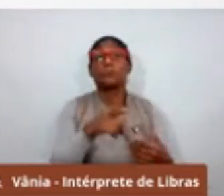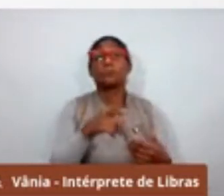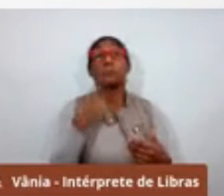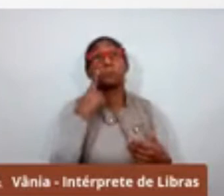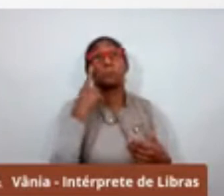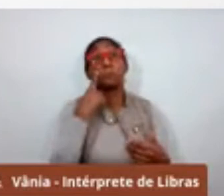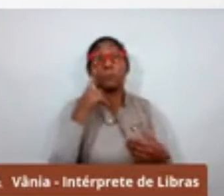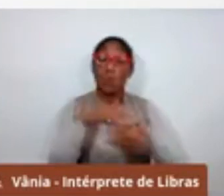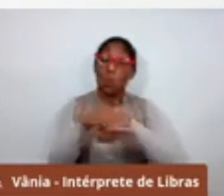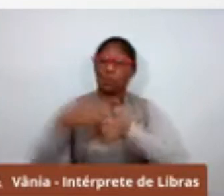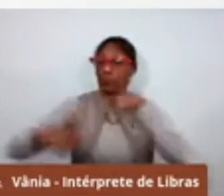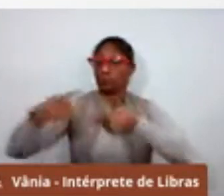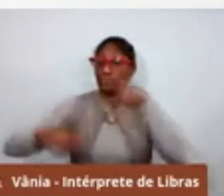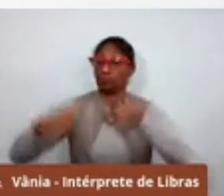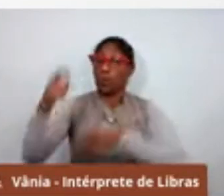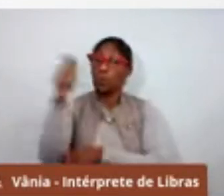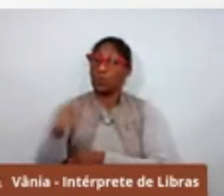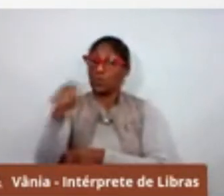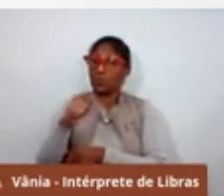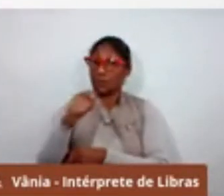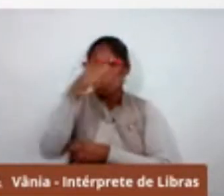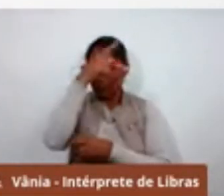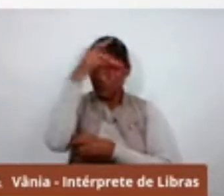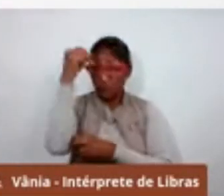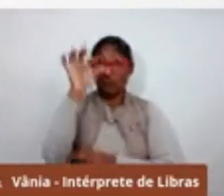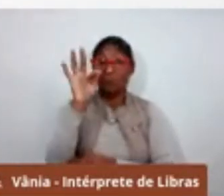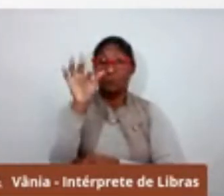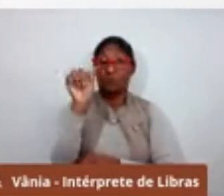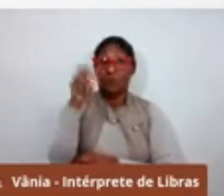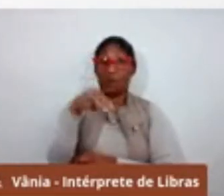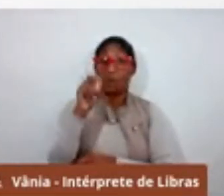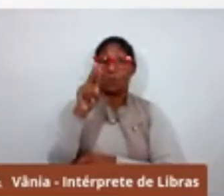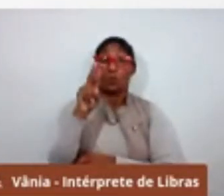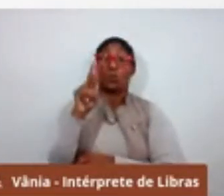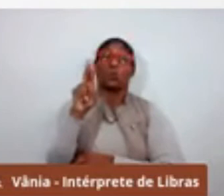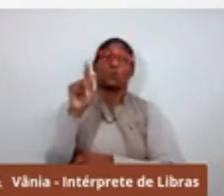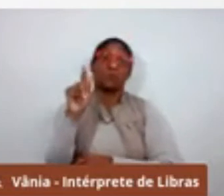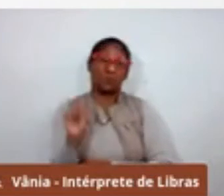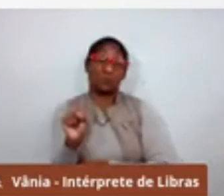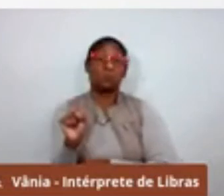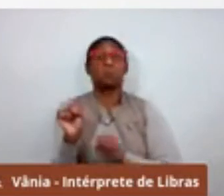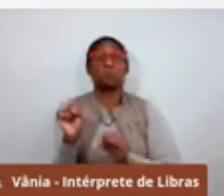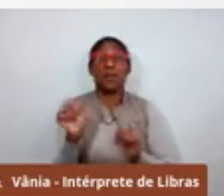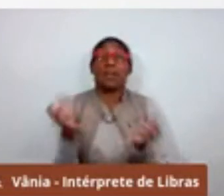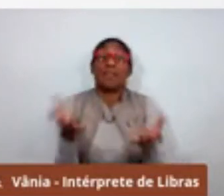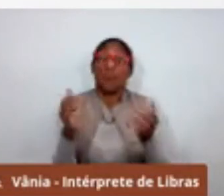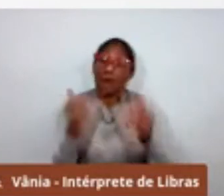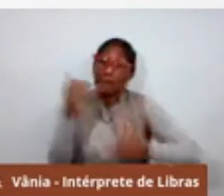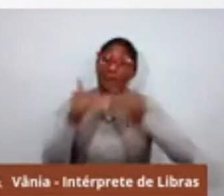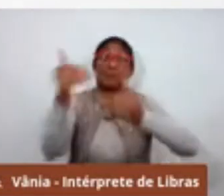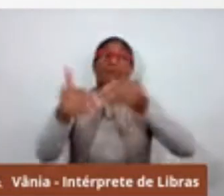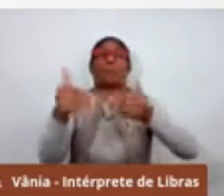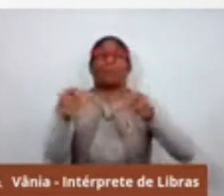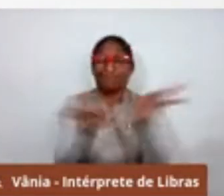FAMURS e com associações dos municípios. Como eu falei, a gente quer avançar no modelo de gestão do distanciamento